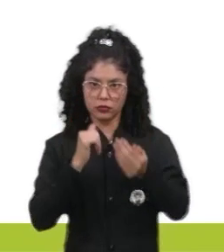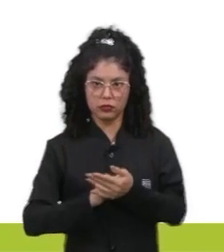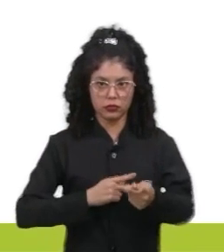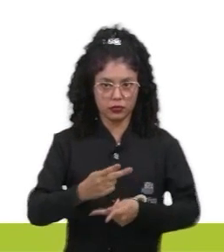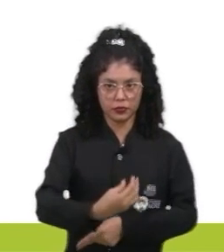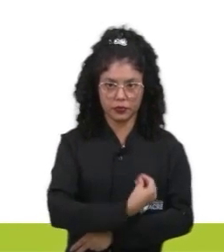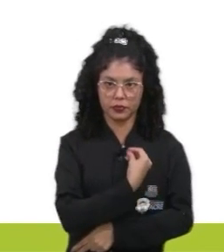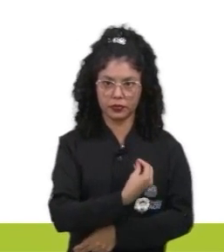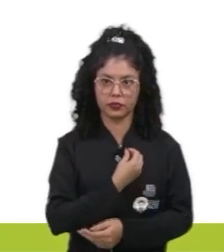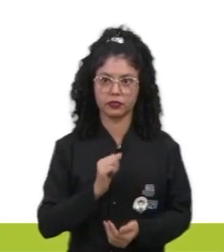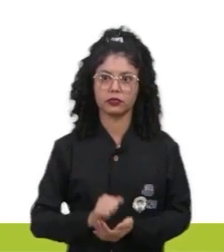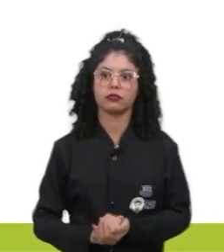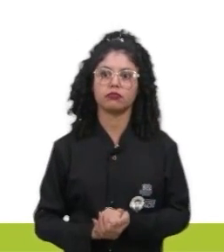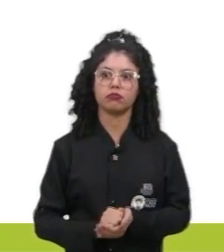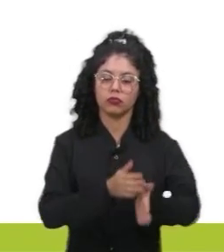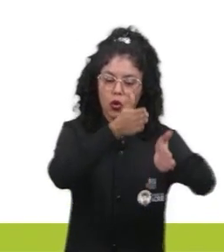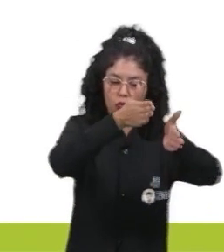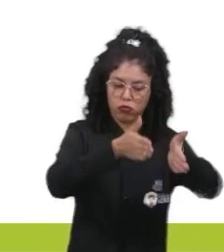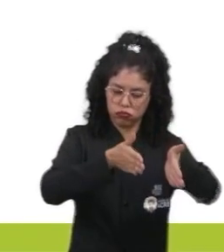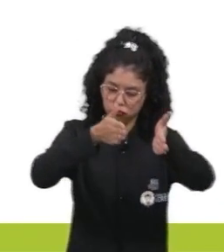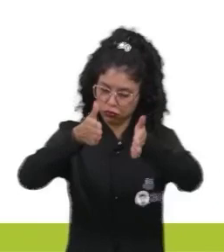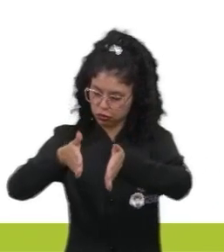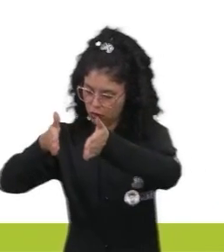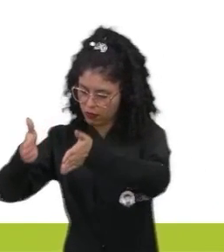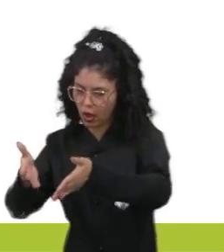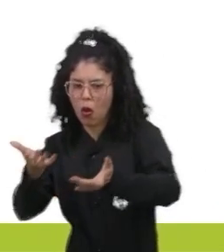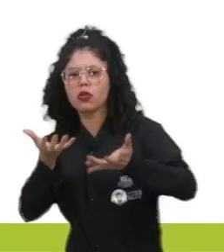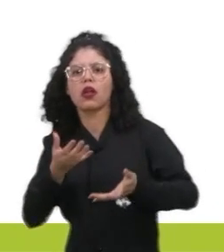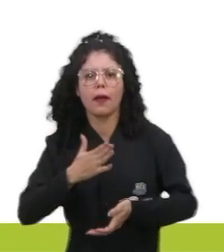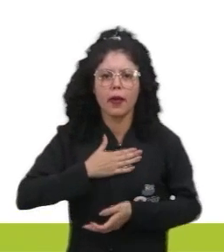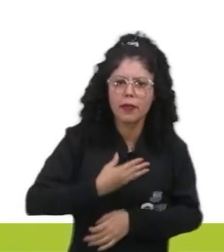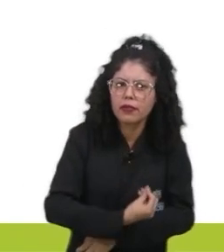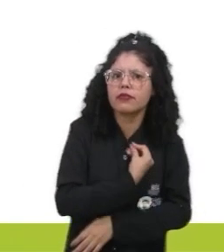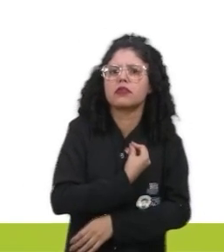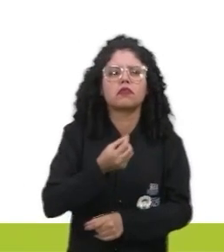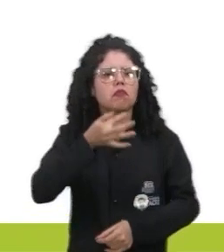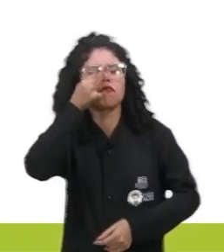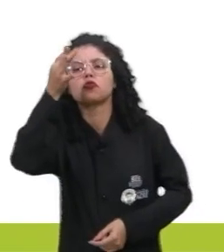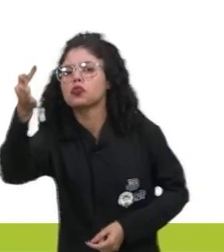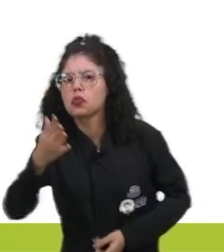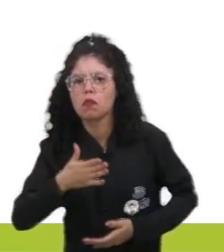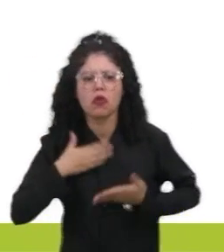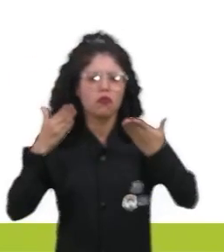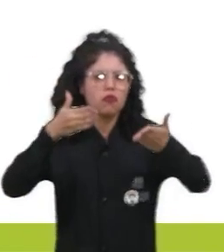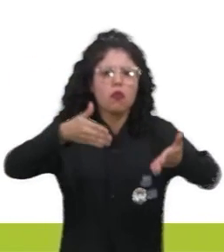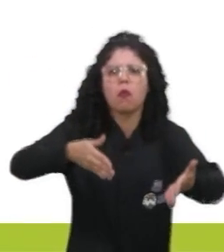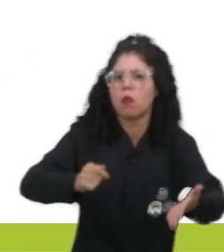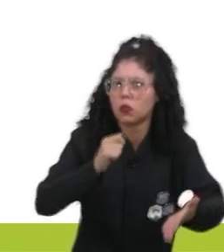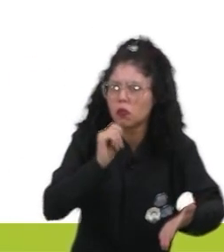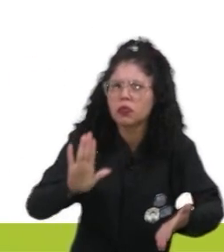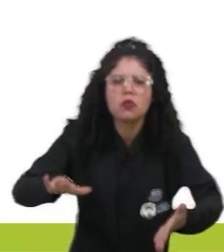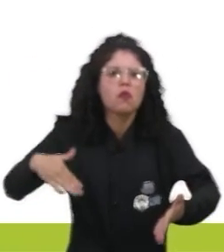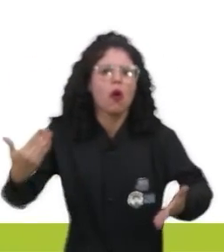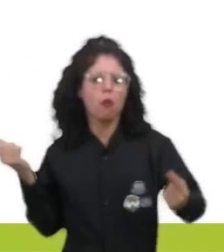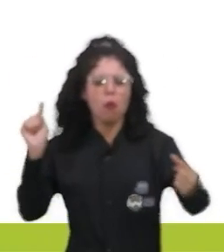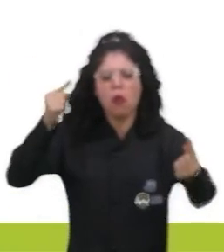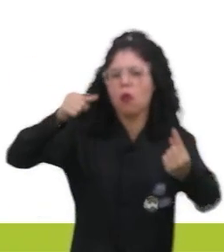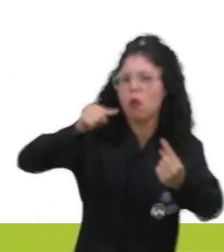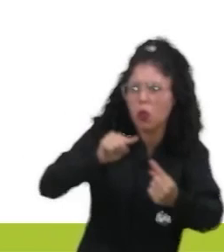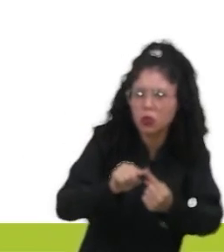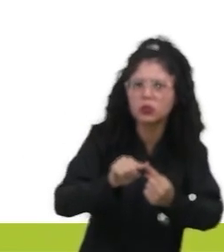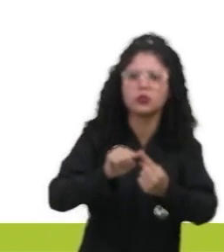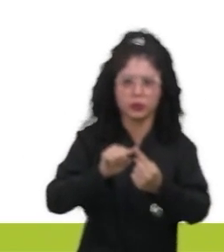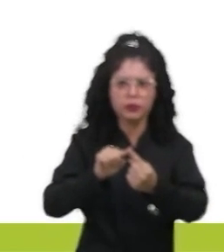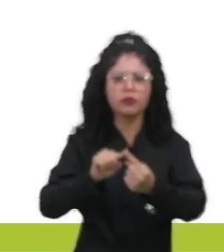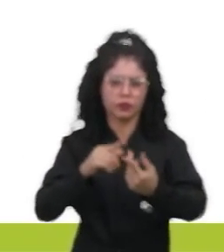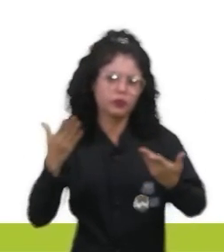de vida é projetar ó delinear o que queremos paraa nossa vida galera nossos objetivos né os mais próximos ó longo